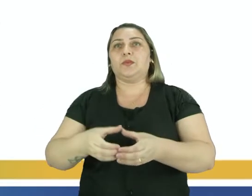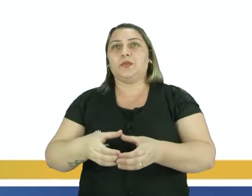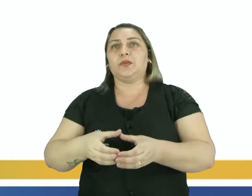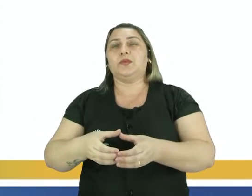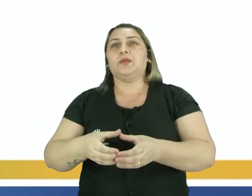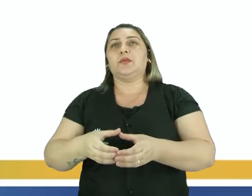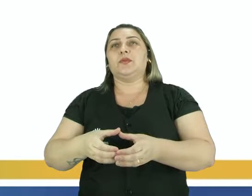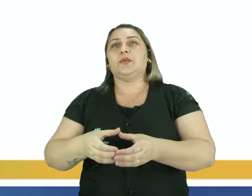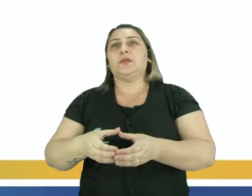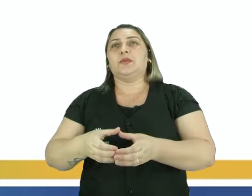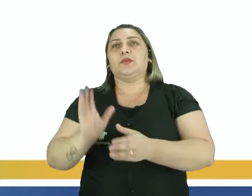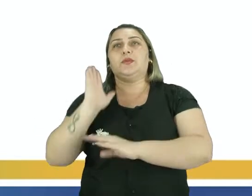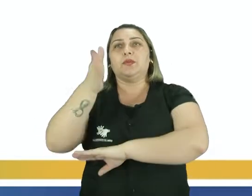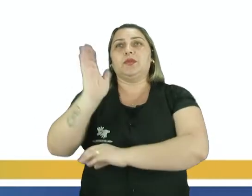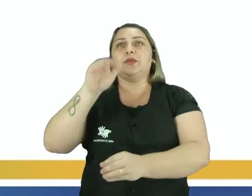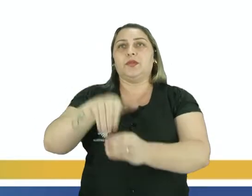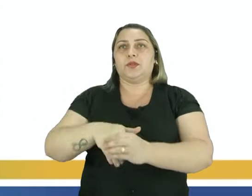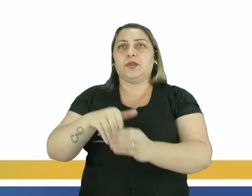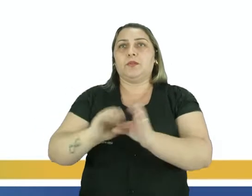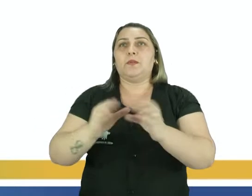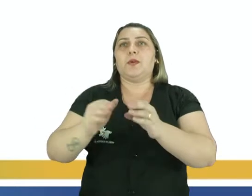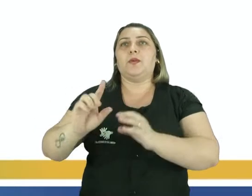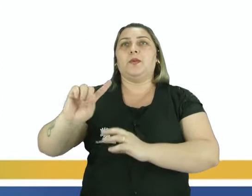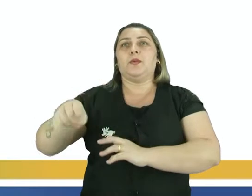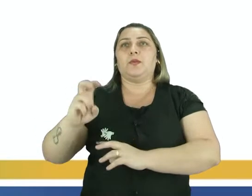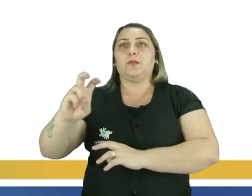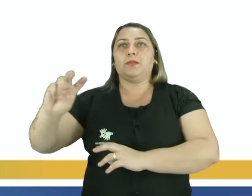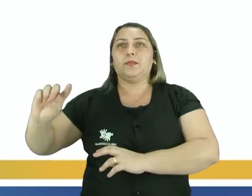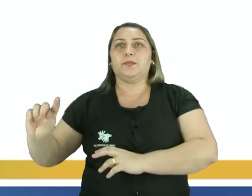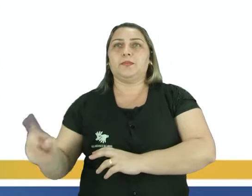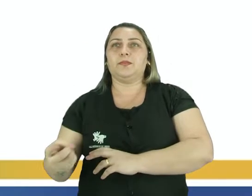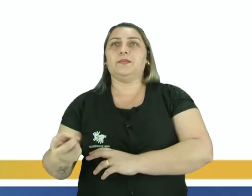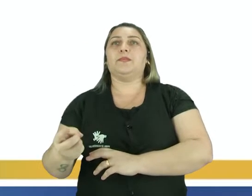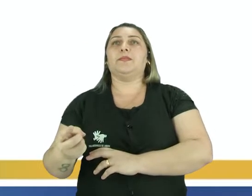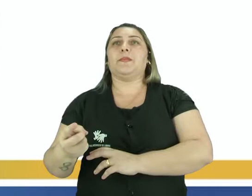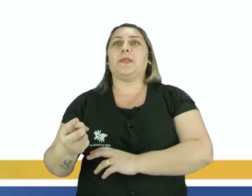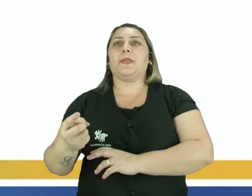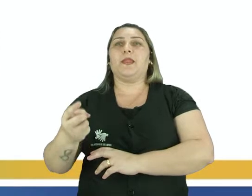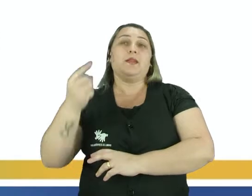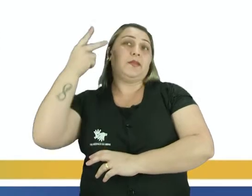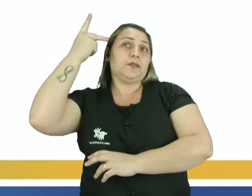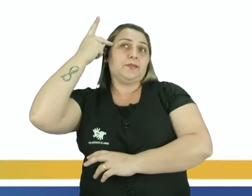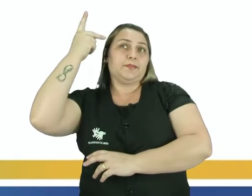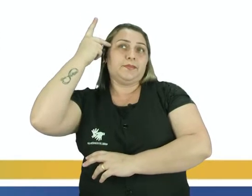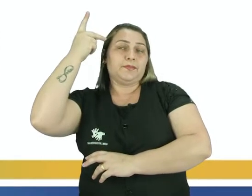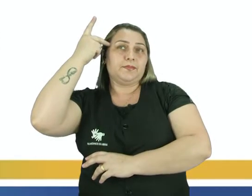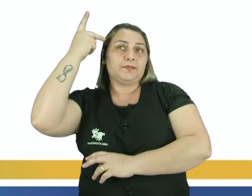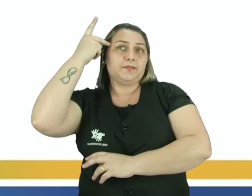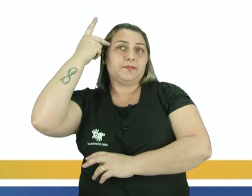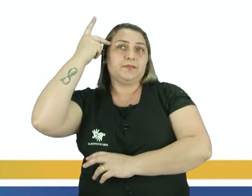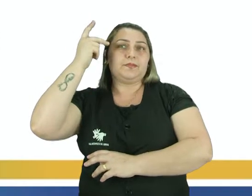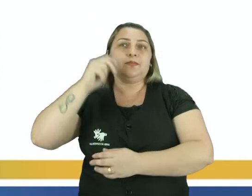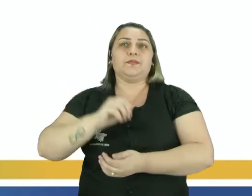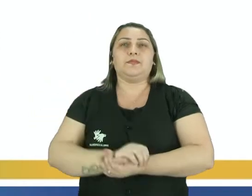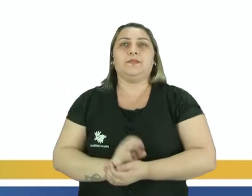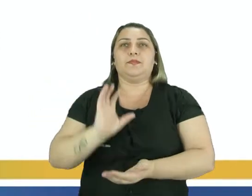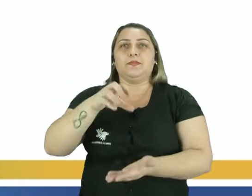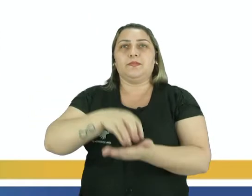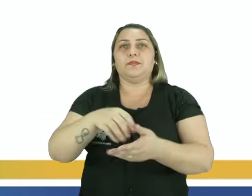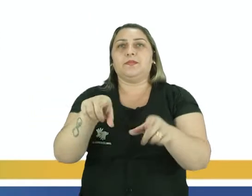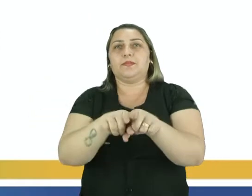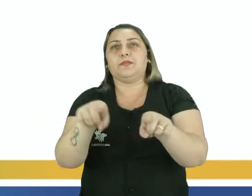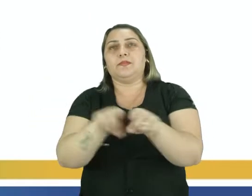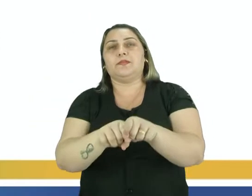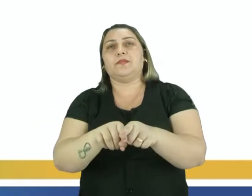último e maior comício por Direta Já, vai reunir mais de 1,5 milhão no Vale do Anhangabaú, no centro de São